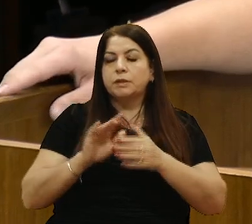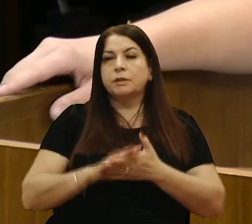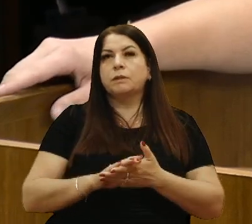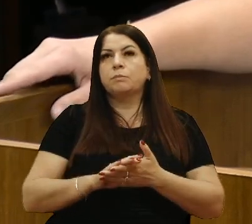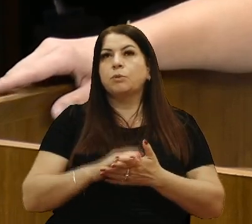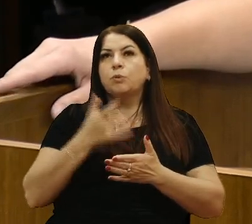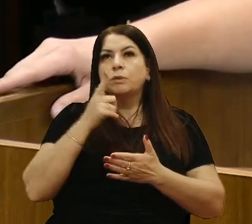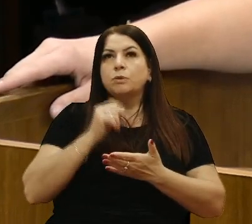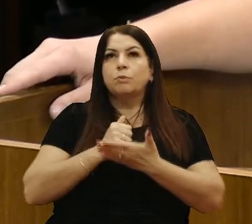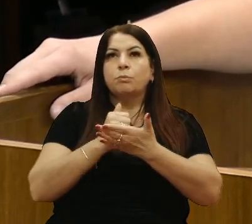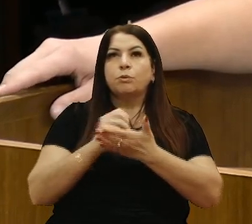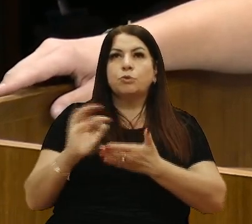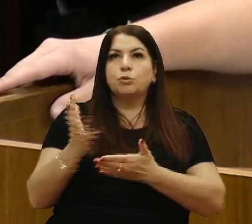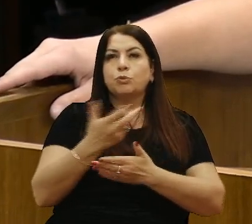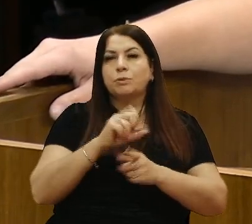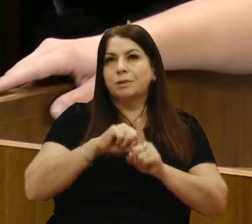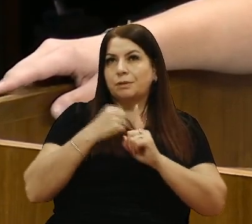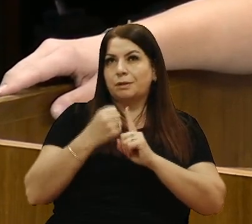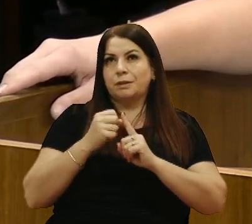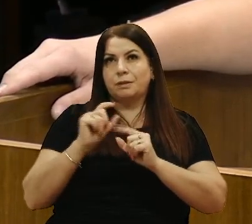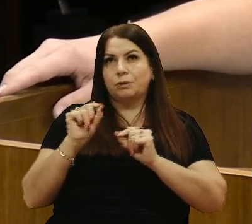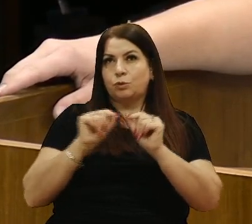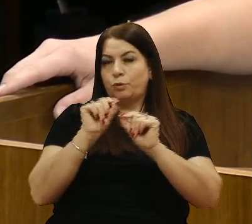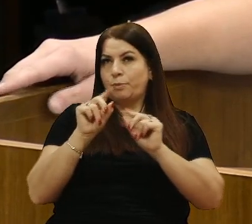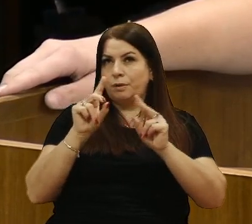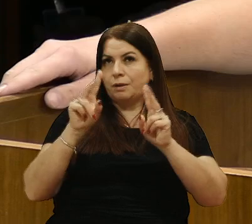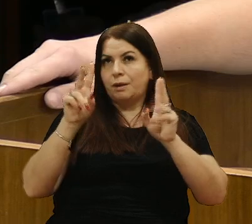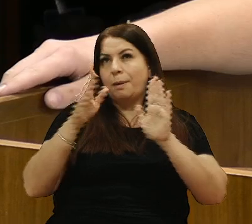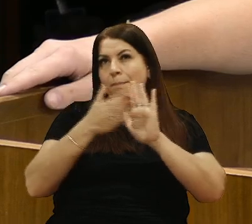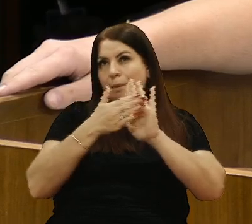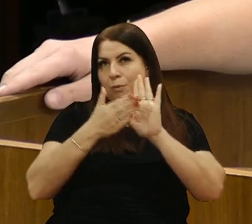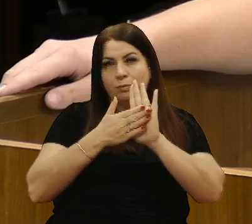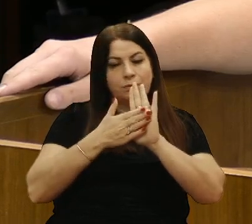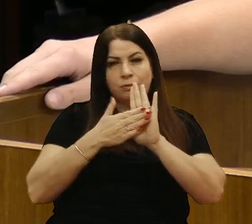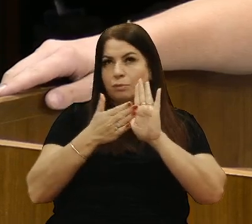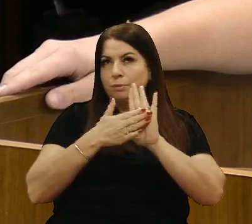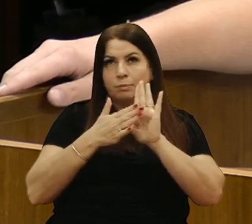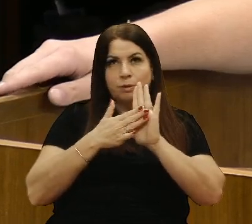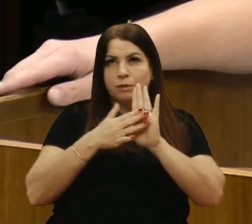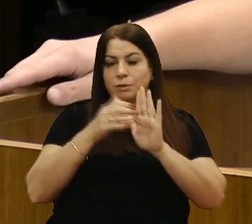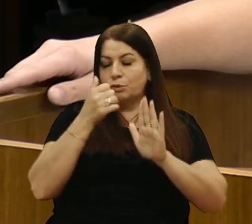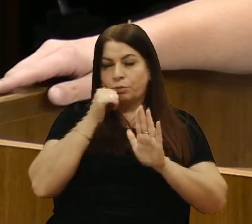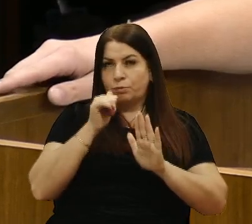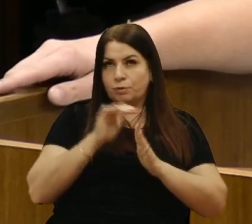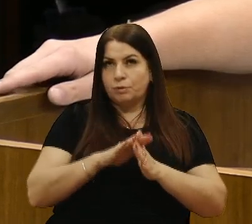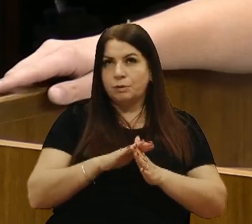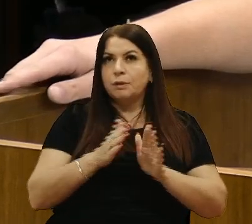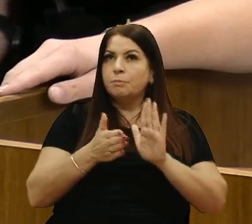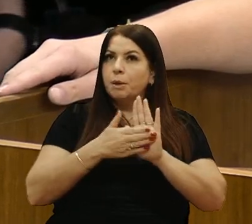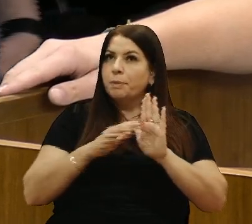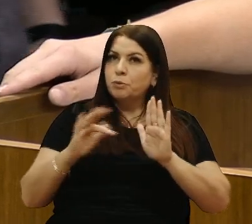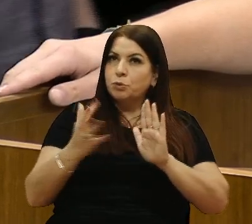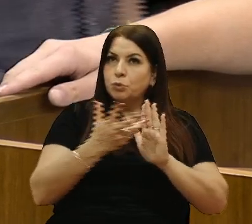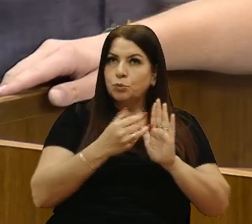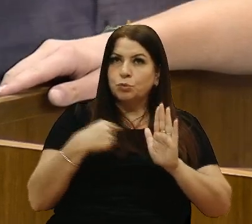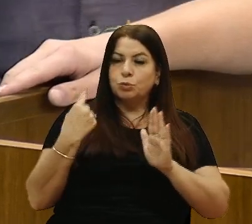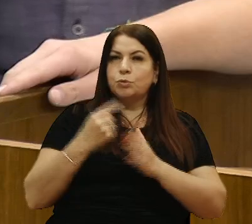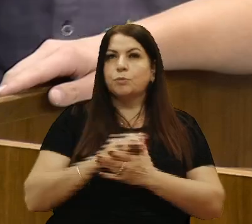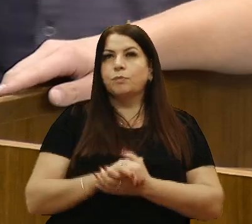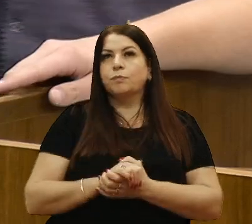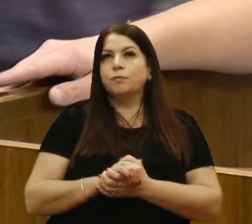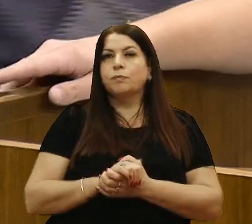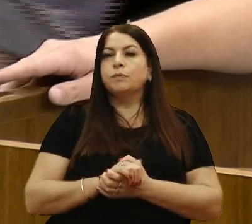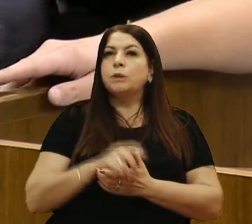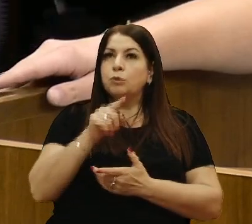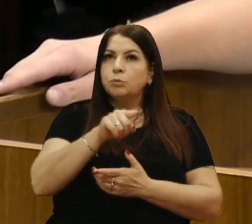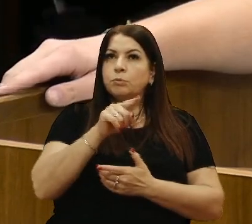possa ter apoio de toda a sociedade em relação às nossas pautas, que não são pautas apenas das mulheres, são pautas de todos e todos nós. E